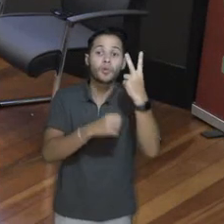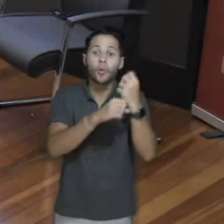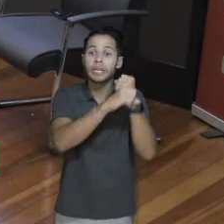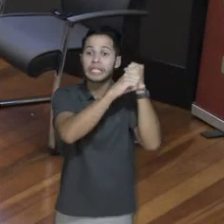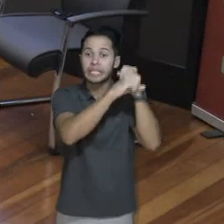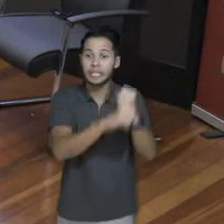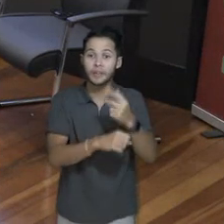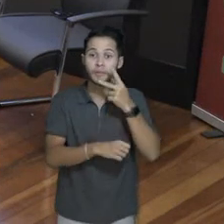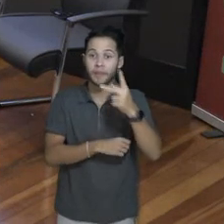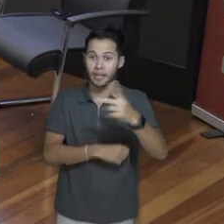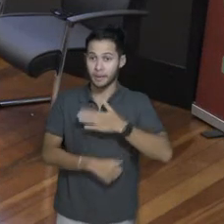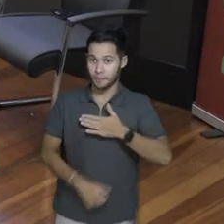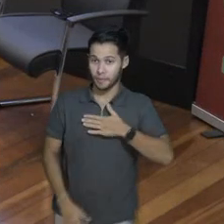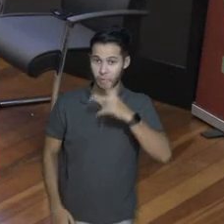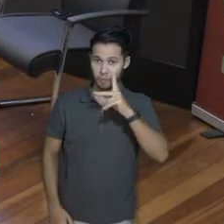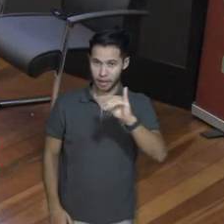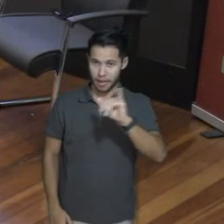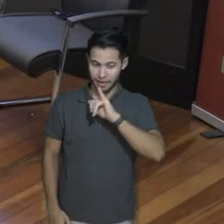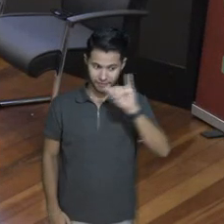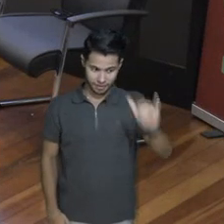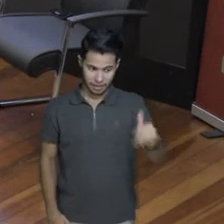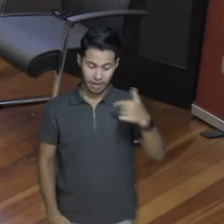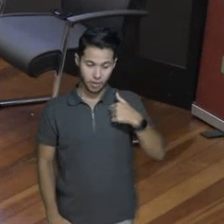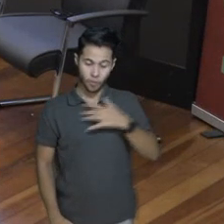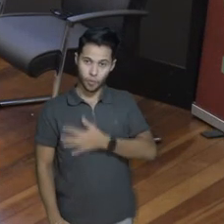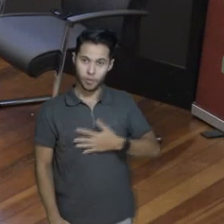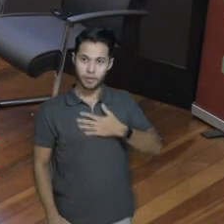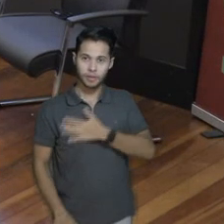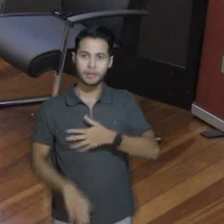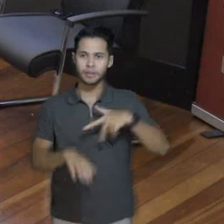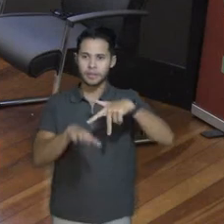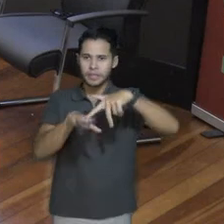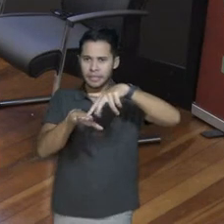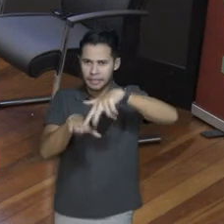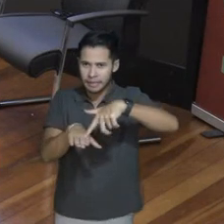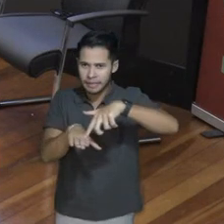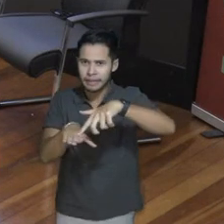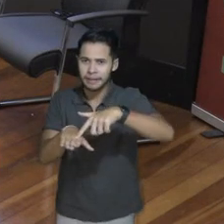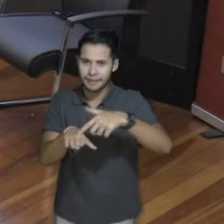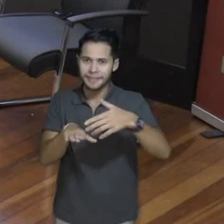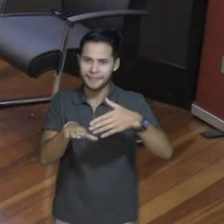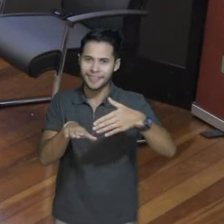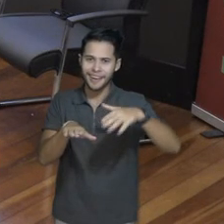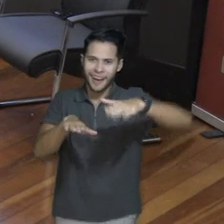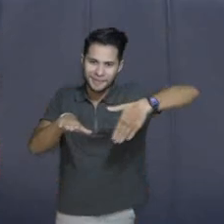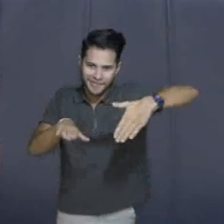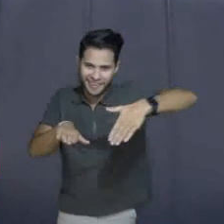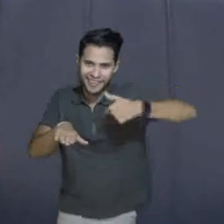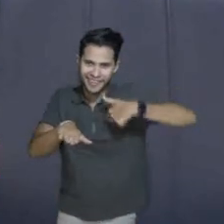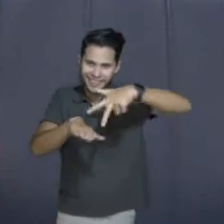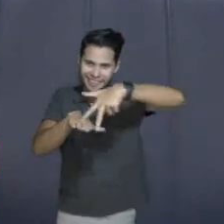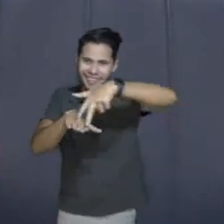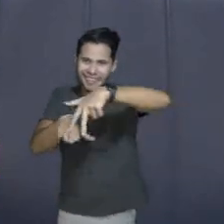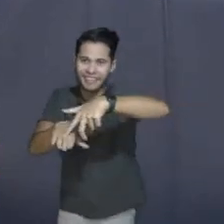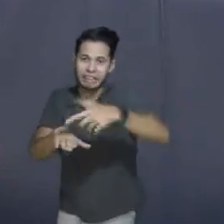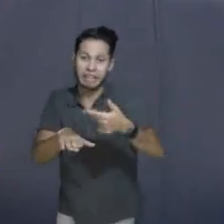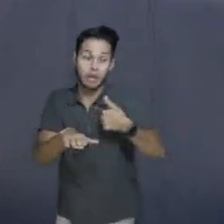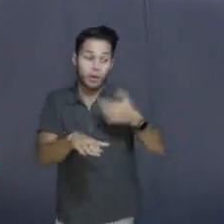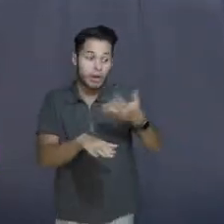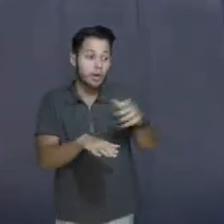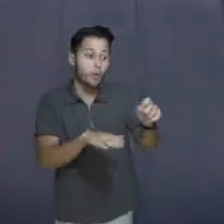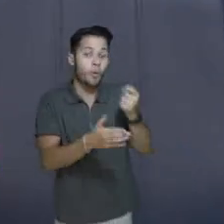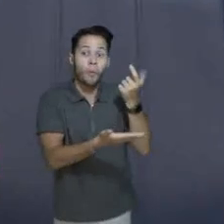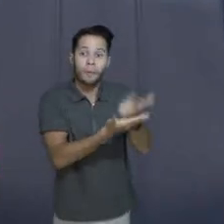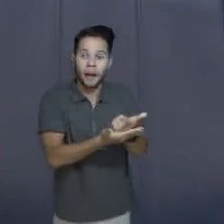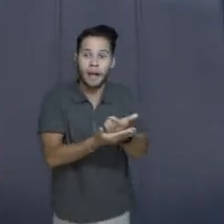que eu surfava que aquilo era algo que eu queria fazer né ou que que eu queria que ele comprasse uma prancha para